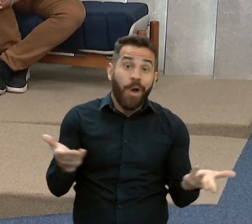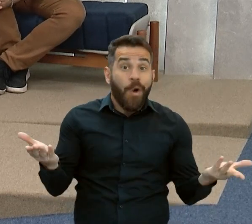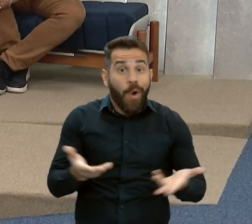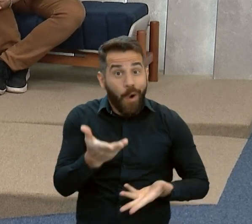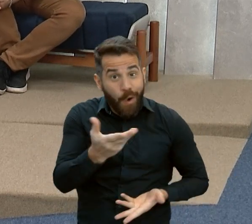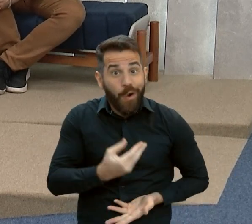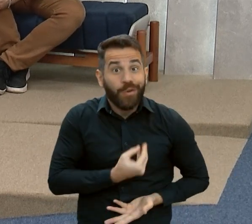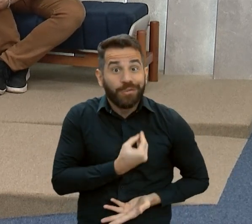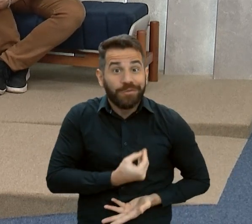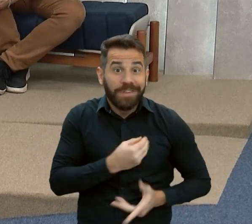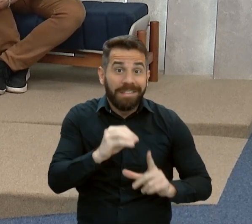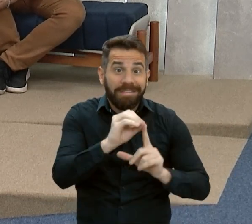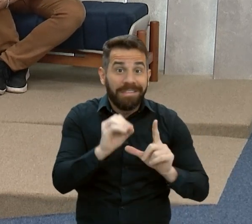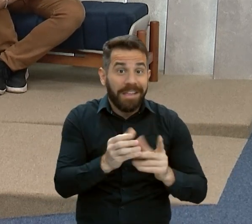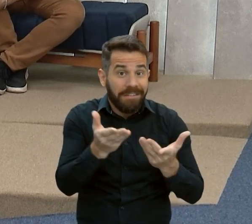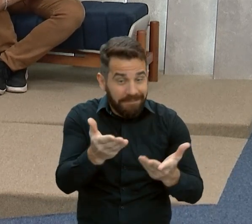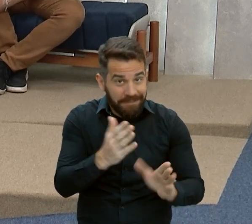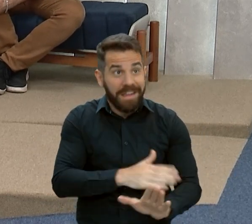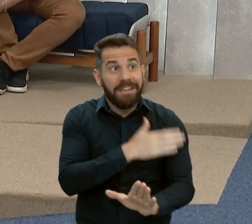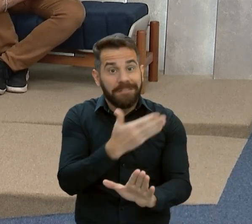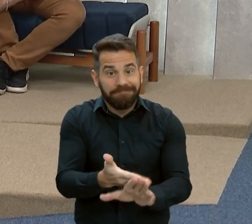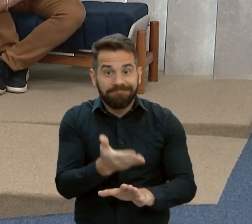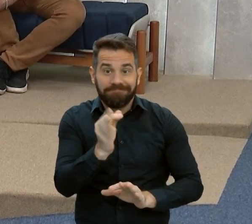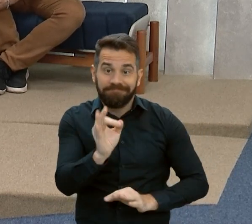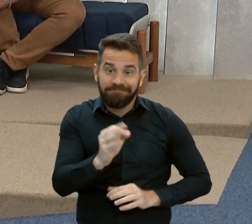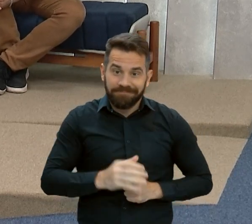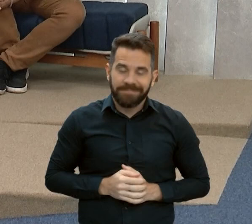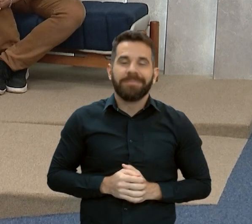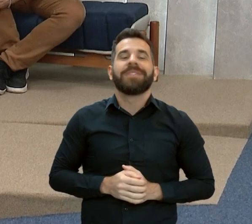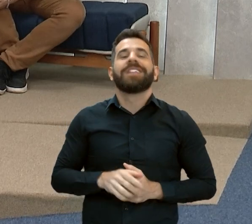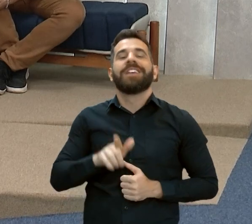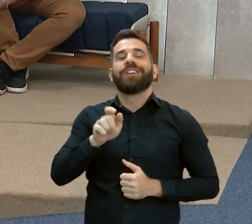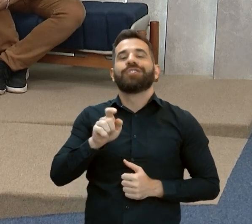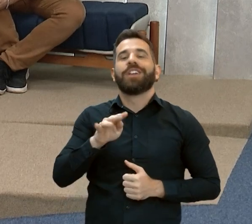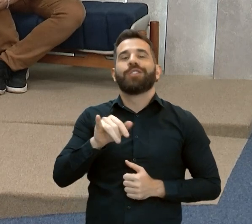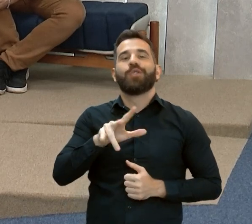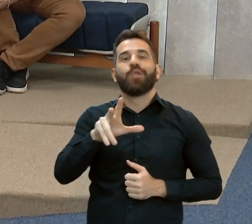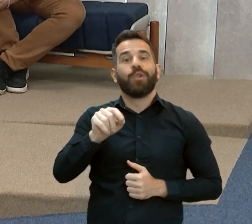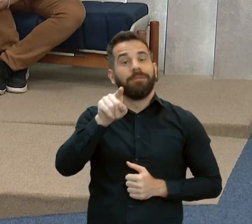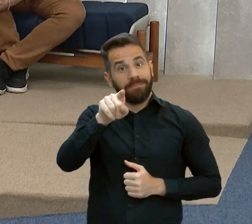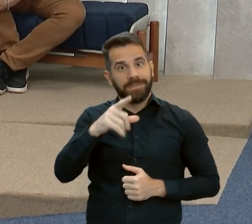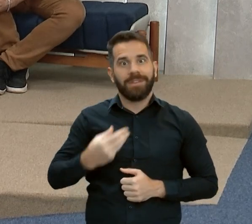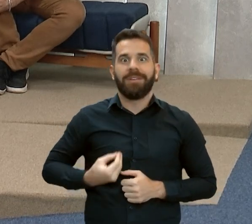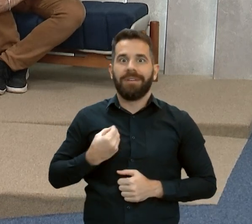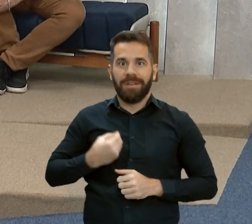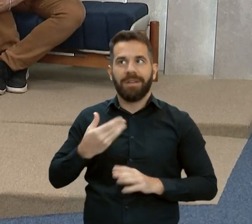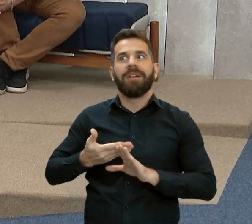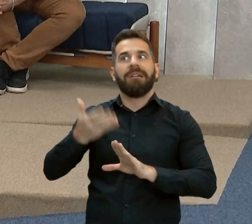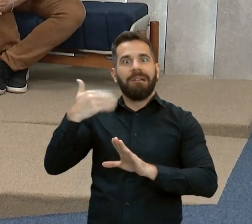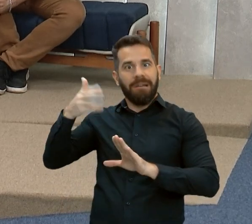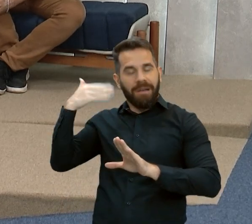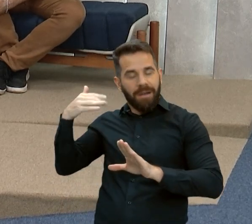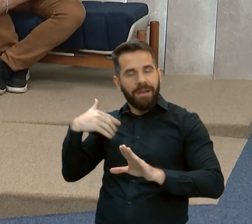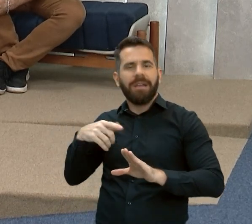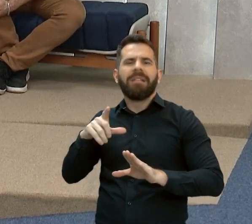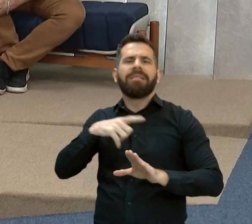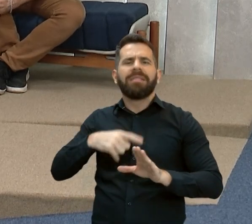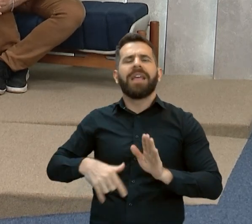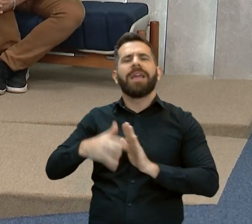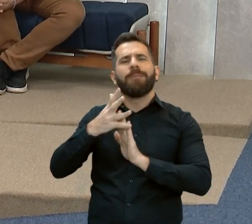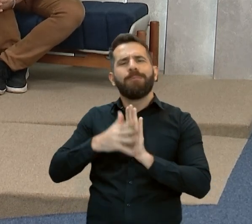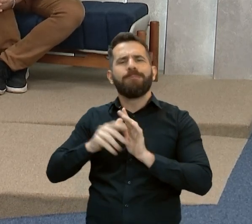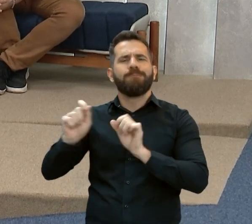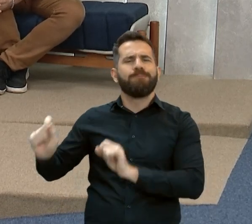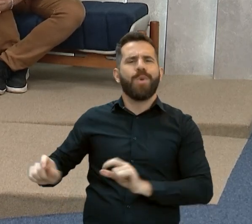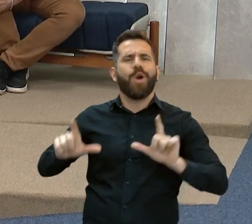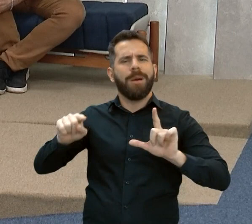que está desde o início fazendo parte dessa programação, com história das invenções. Conta pra gente como é que foi que surgiu a entrada do senhor